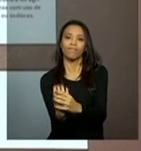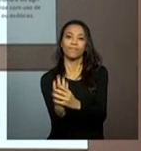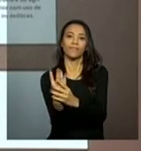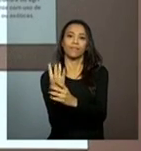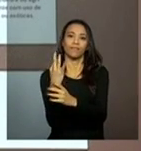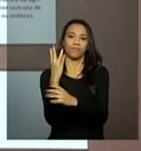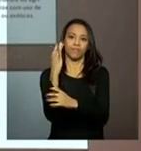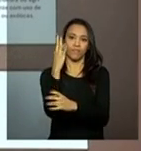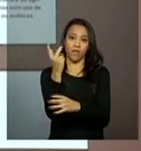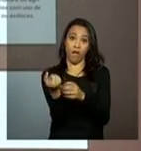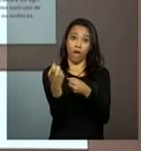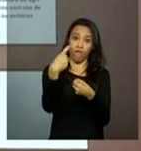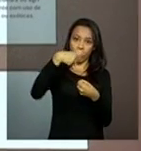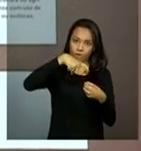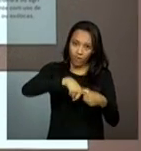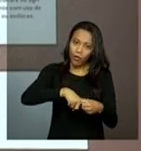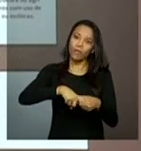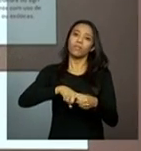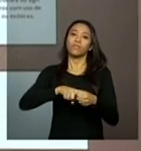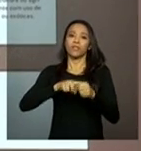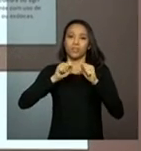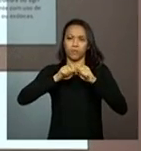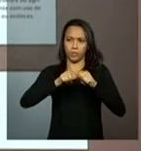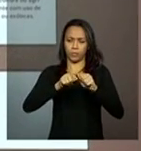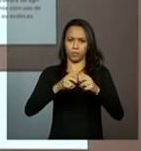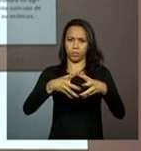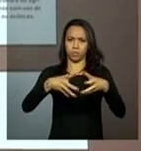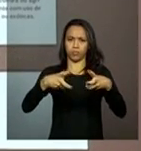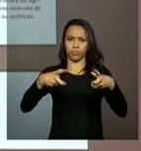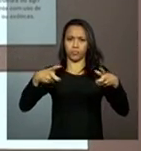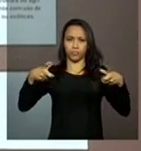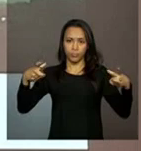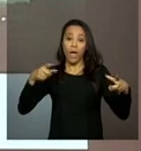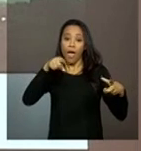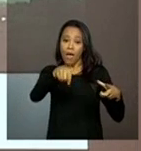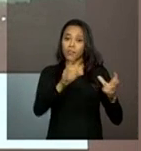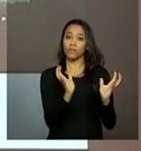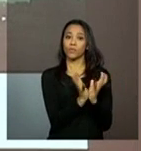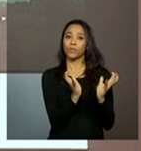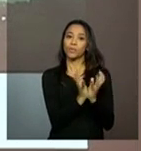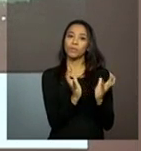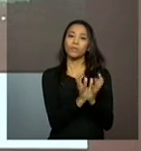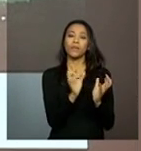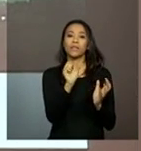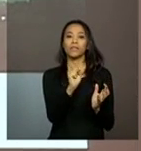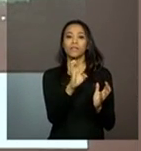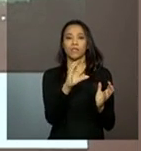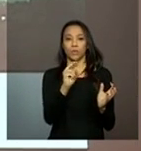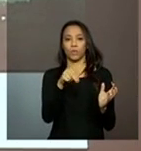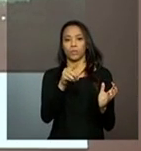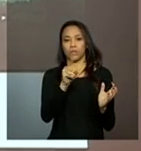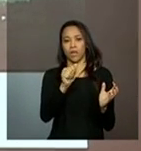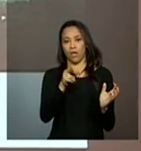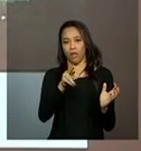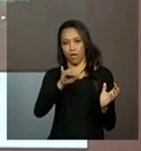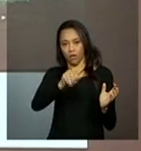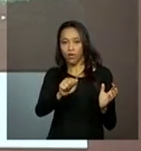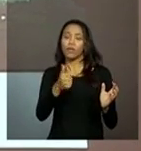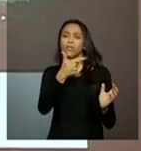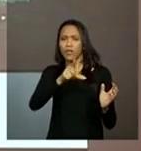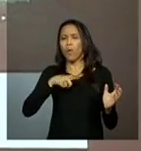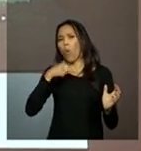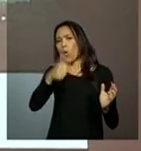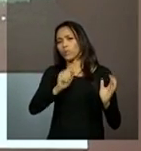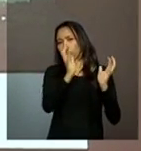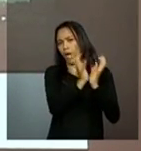floresta retomando esse espaço, que então nós chamamos essa categoria de vegetação secundária. Temos também outras